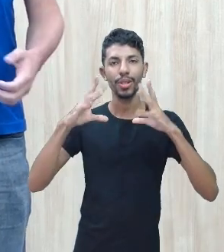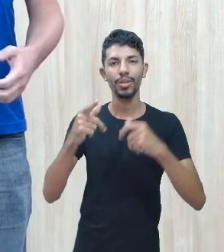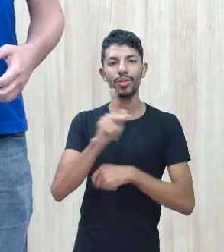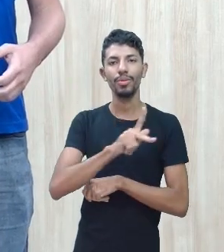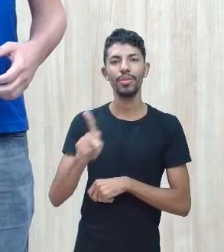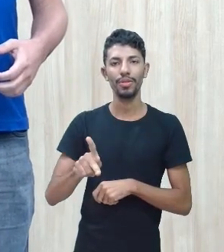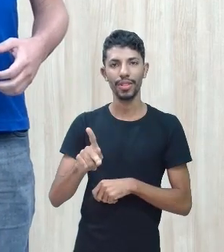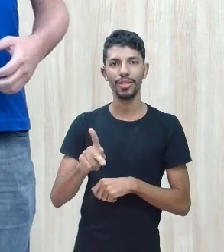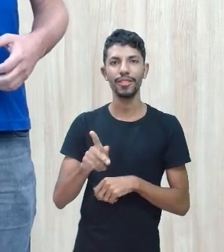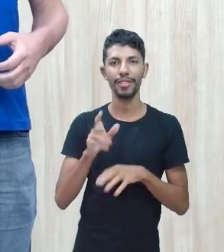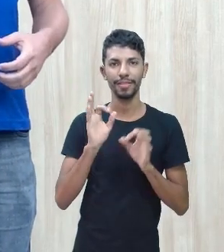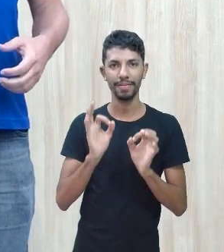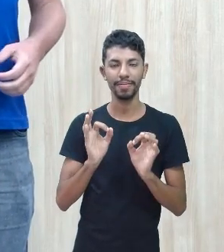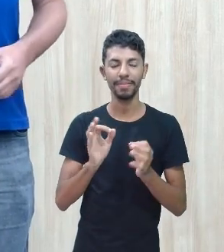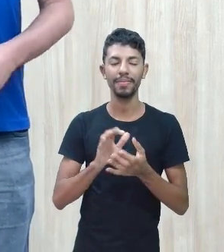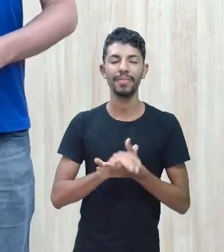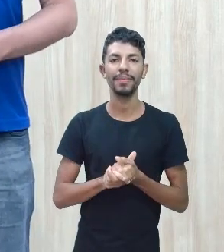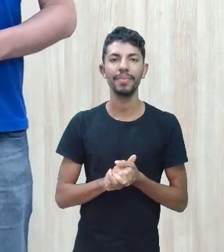da rede. E aí